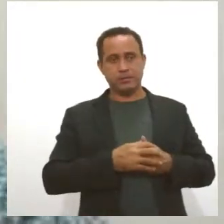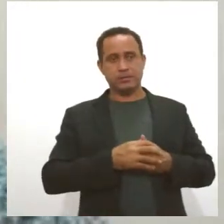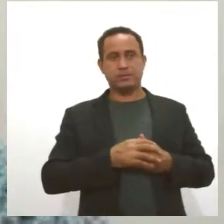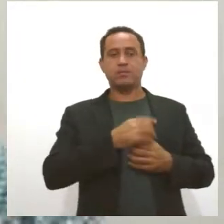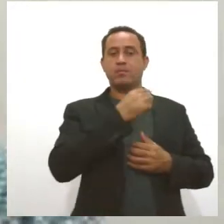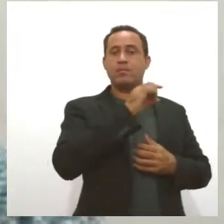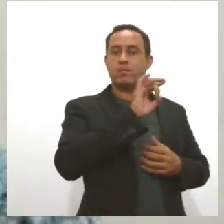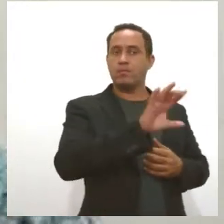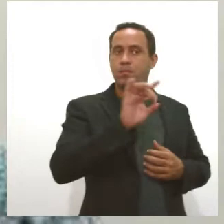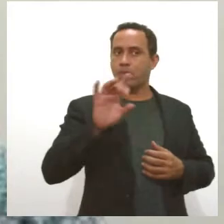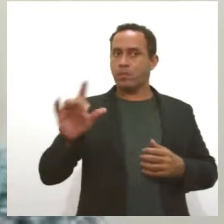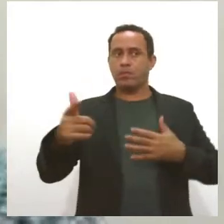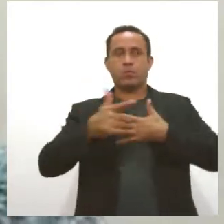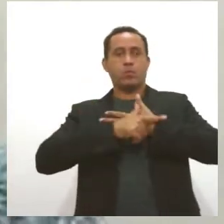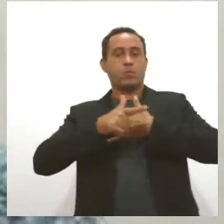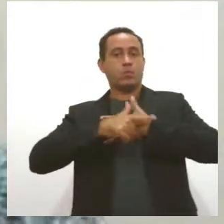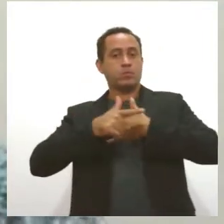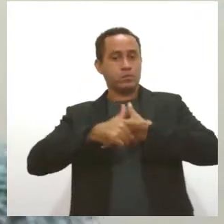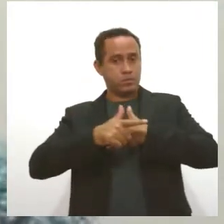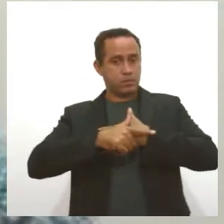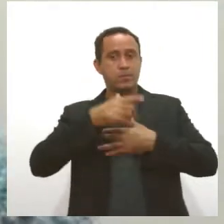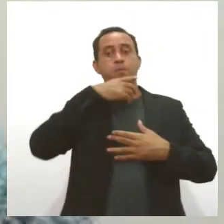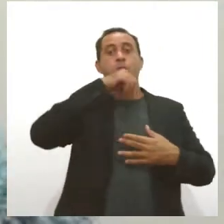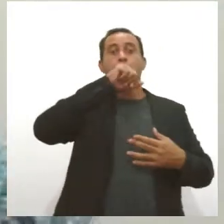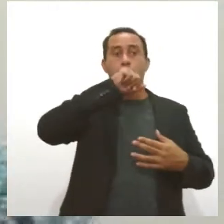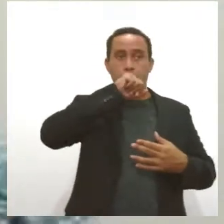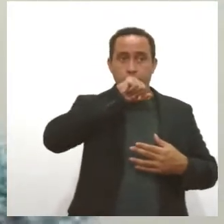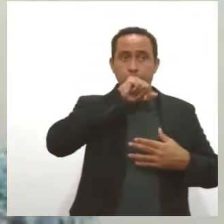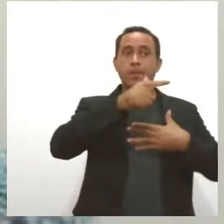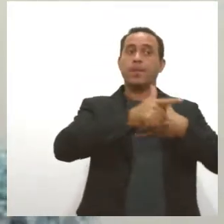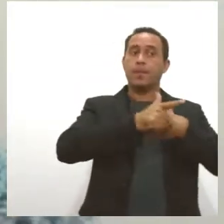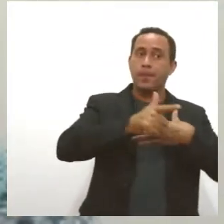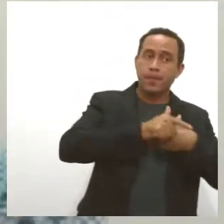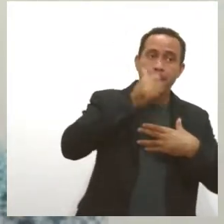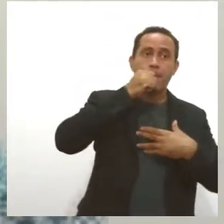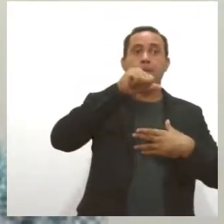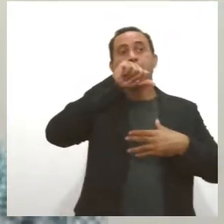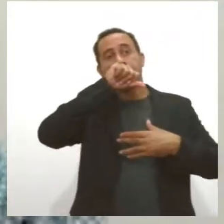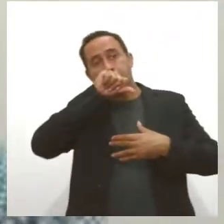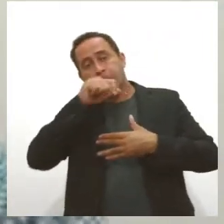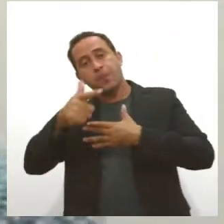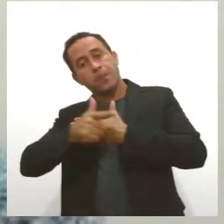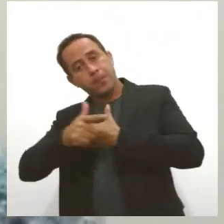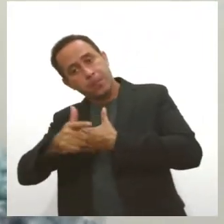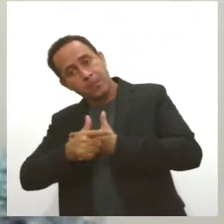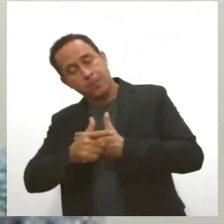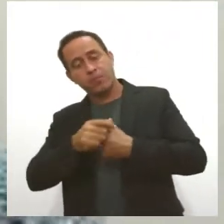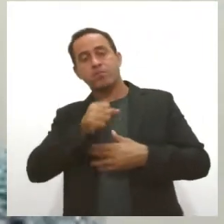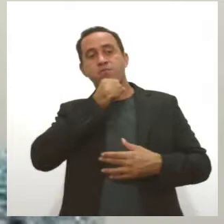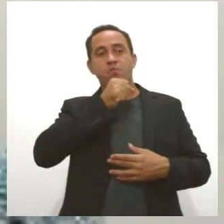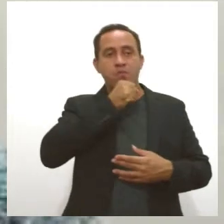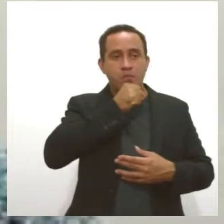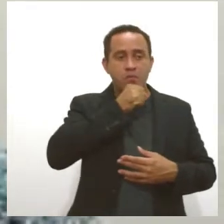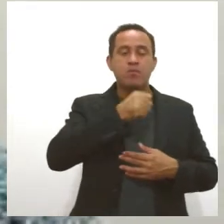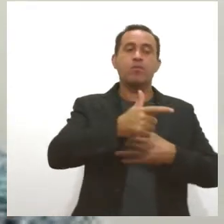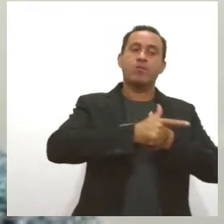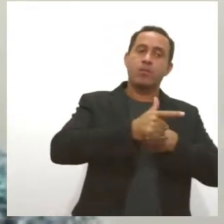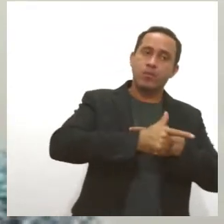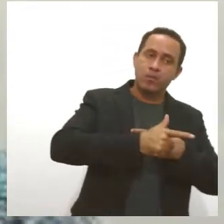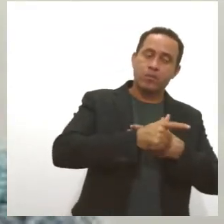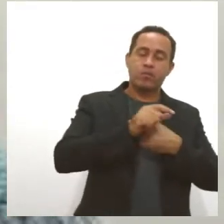um exercendo o seu papel, né? O pai exercendo o papel de pai, a mãe exercendo o papel de mãe, os avós exercendo os papéis de